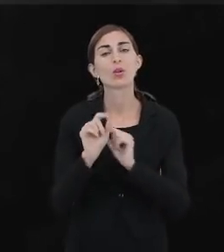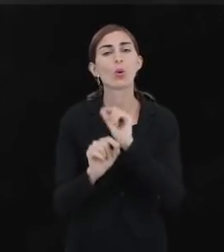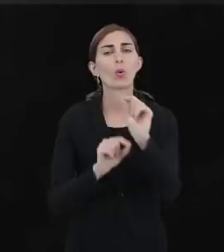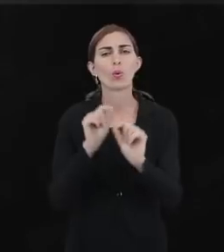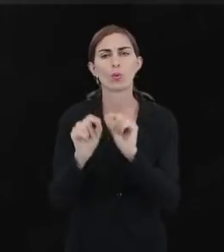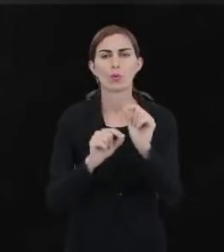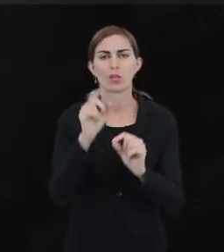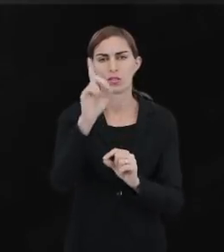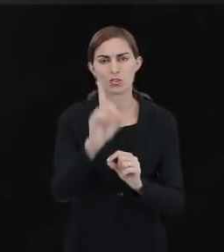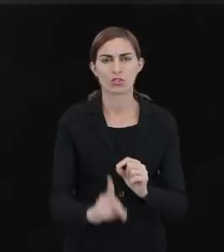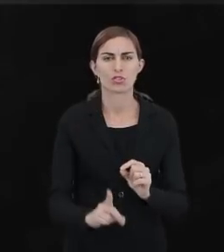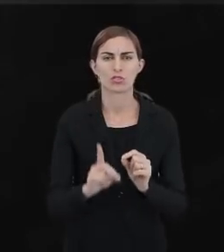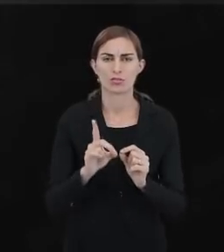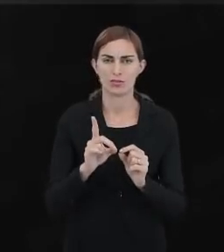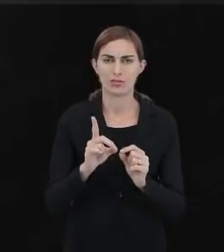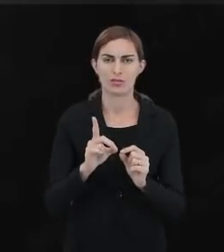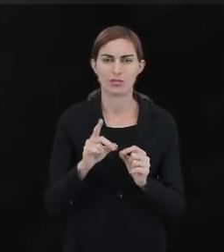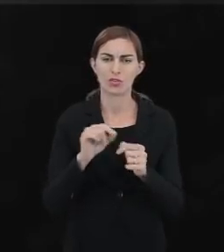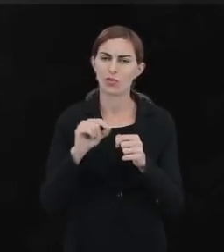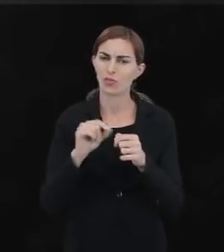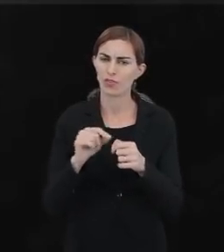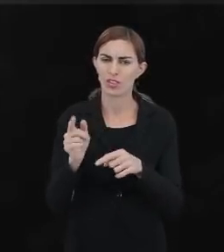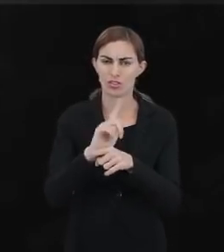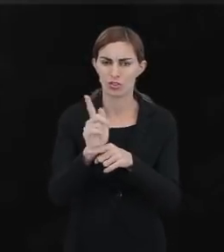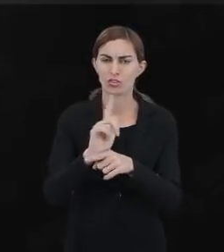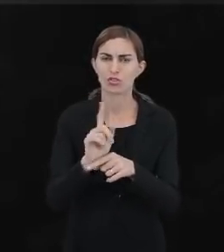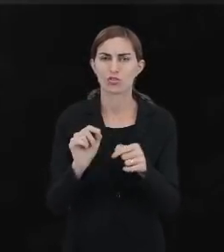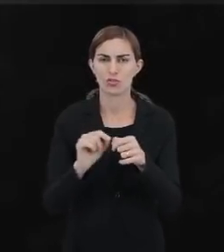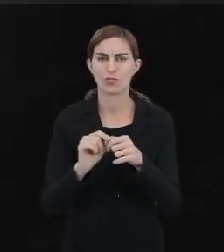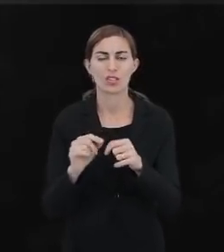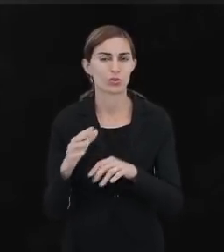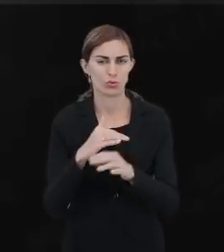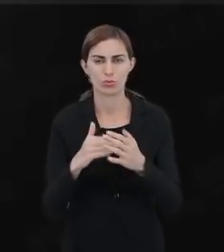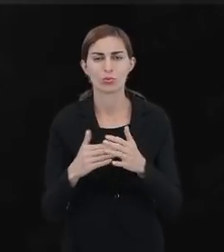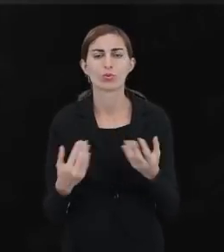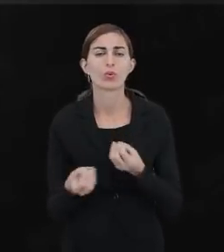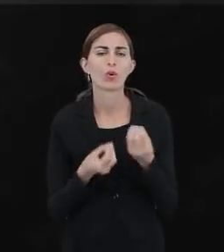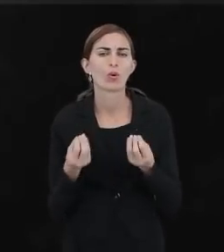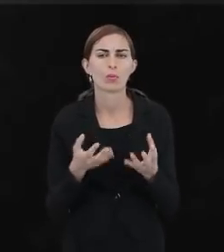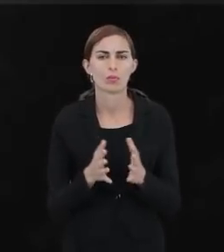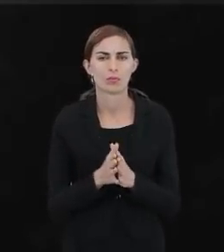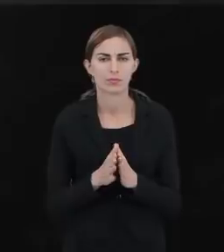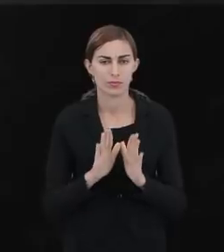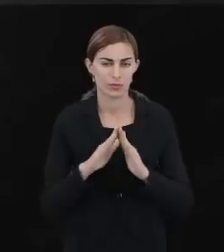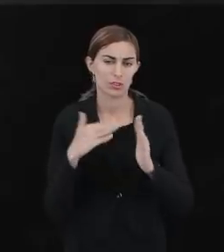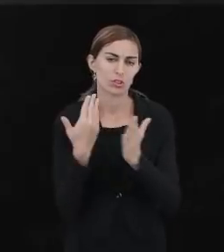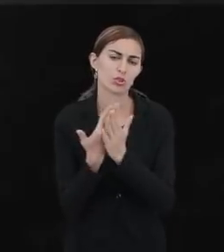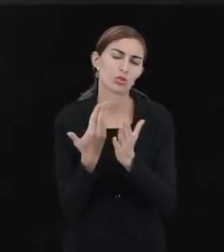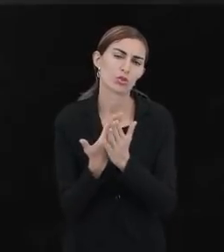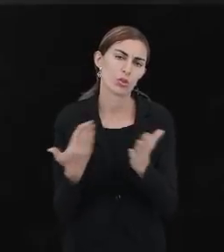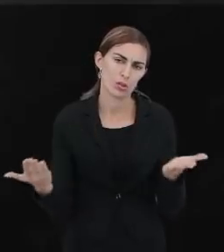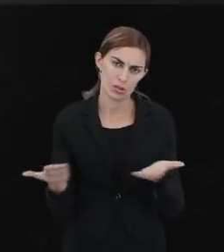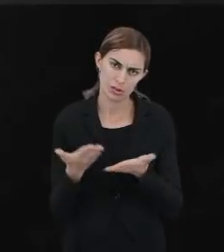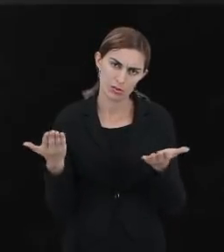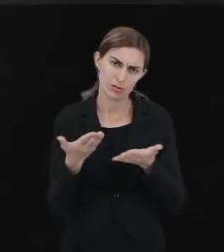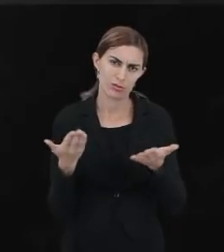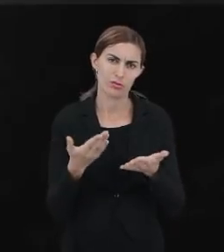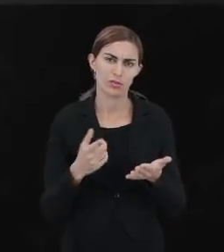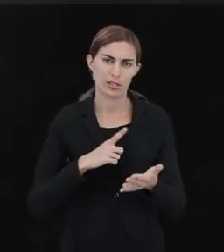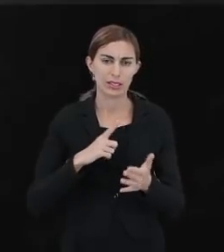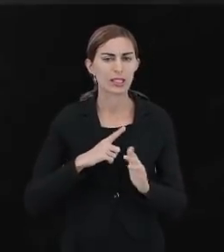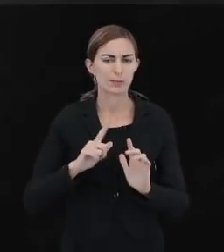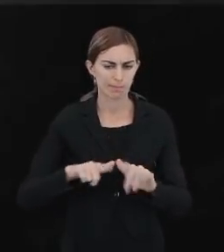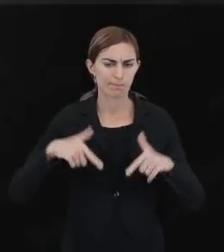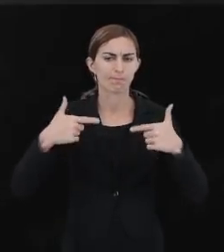que esse gestor ele ele faz para orquestrar isso tudo sem desafinar eu acho que a escola hoje elas ela